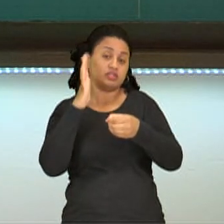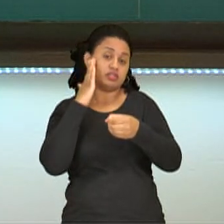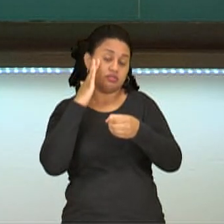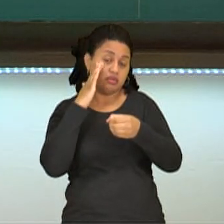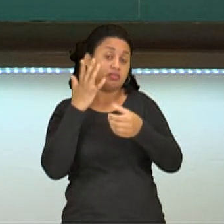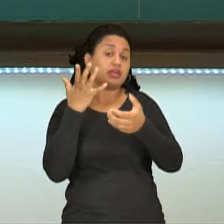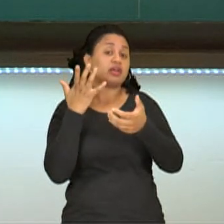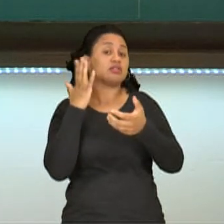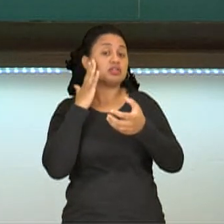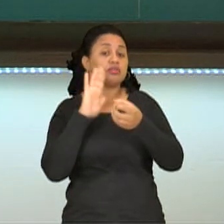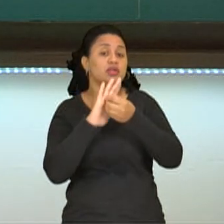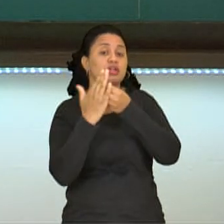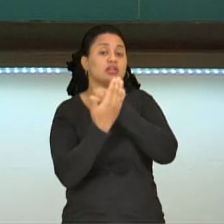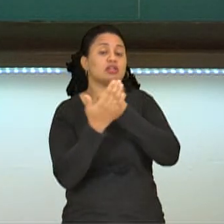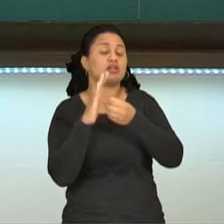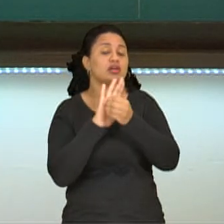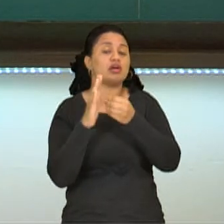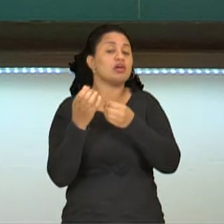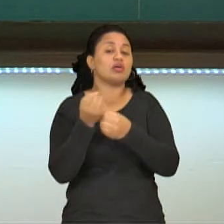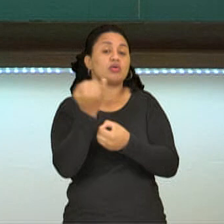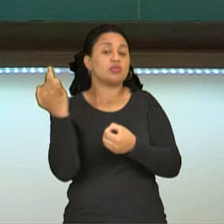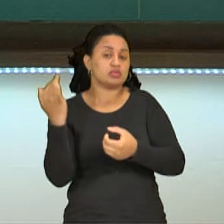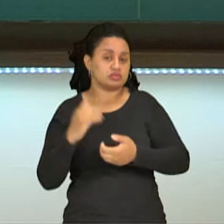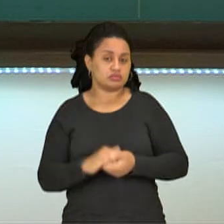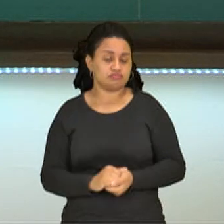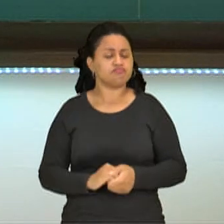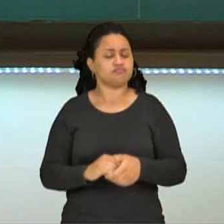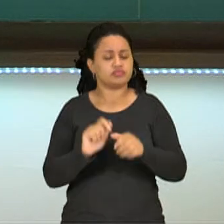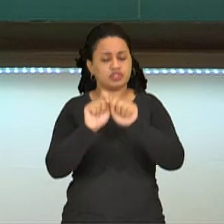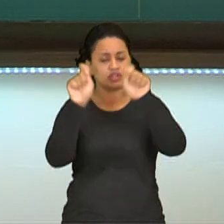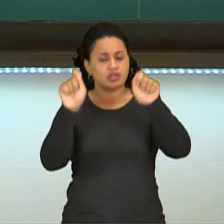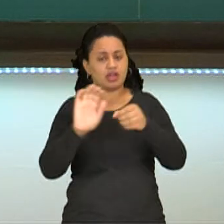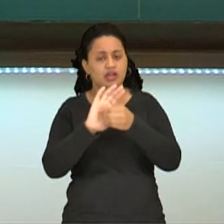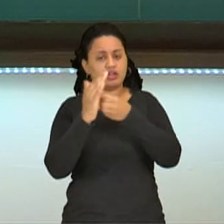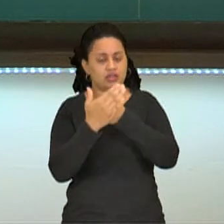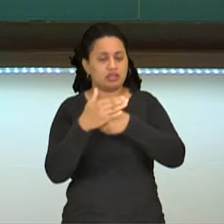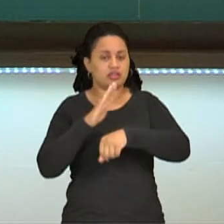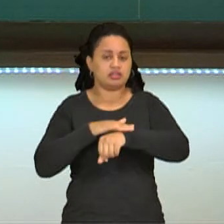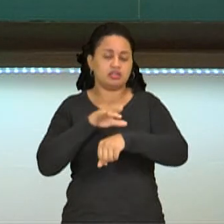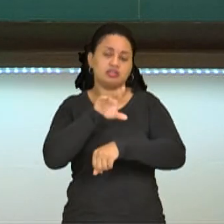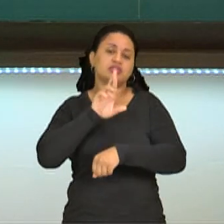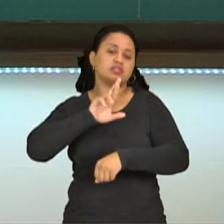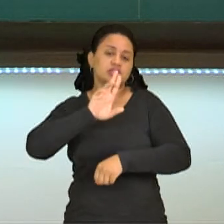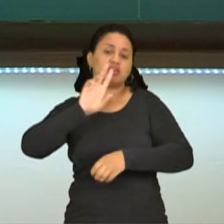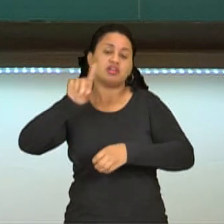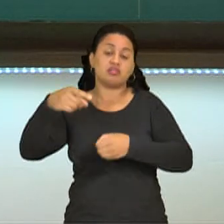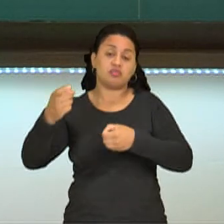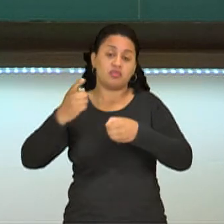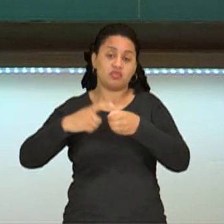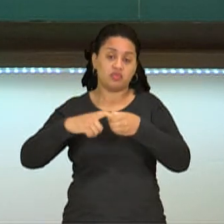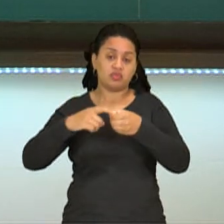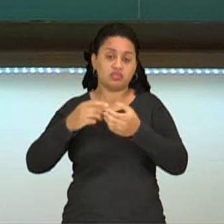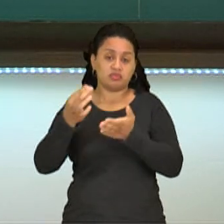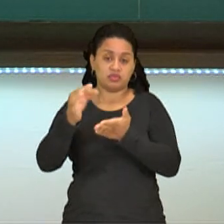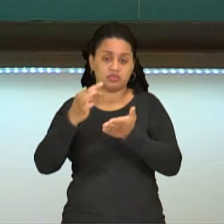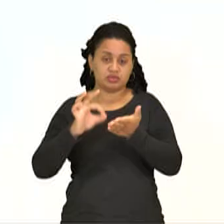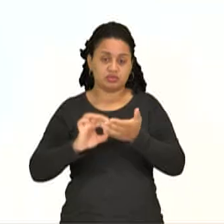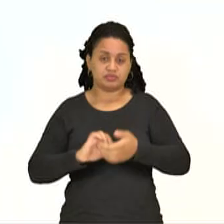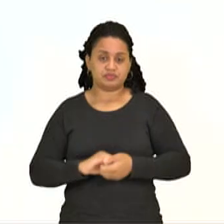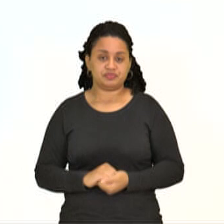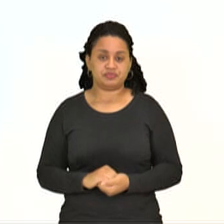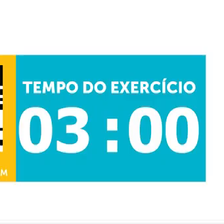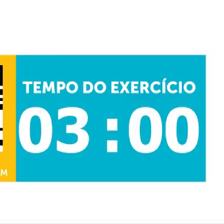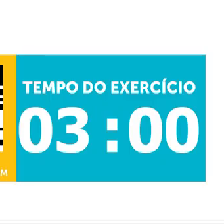eu quero saber qual é a superfície lateral, ou seja, a área lateral. Um tempinho para vocês resolverem e já voltamos a conferir os